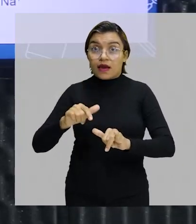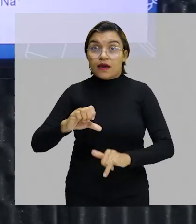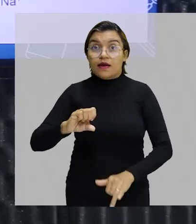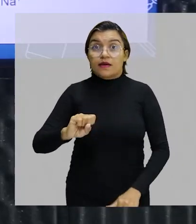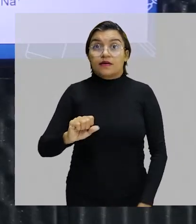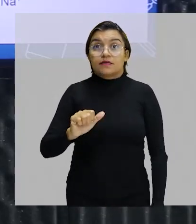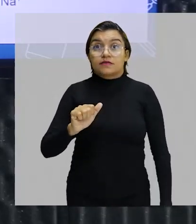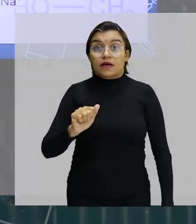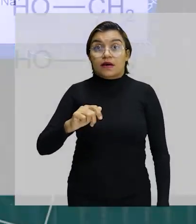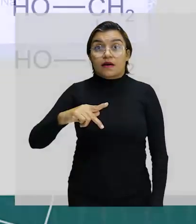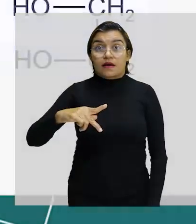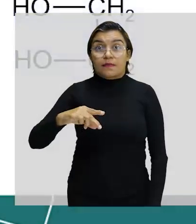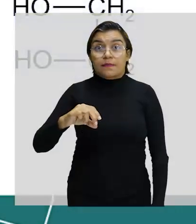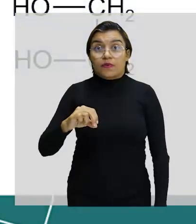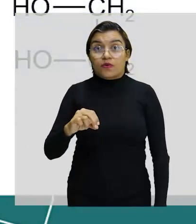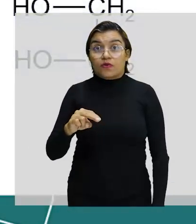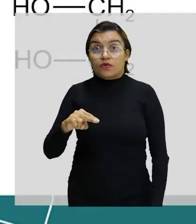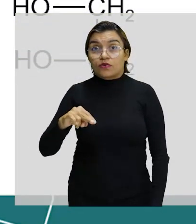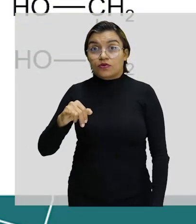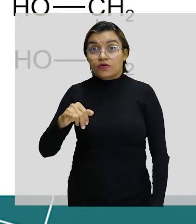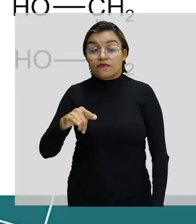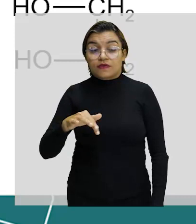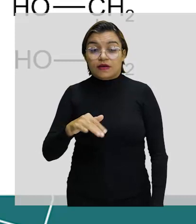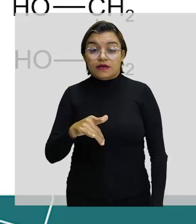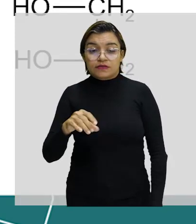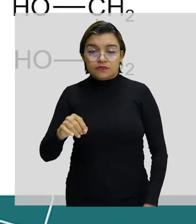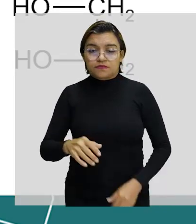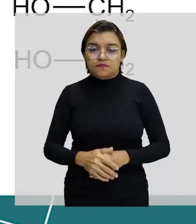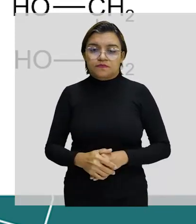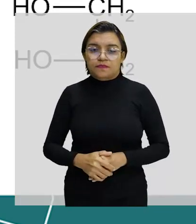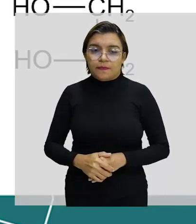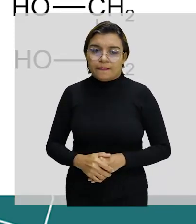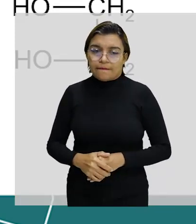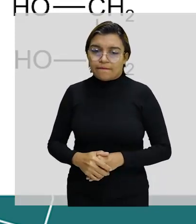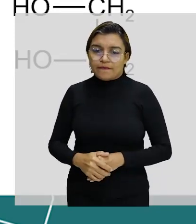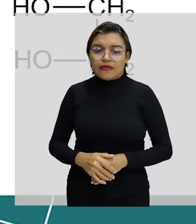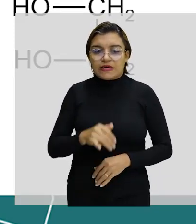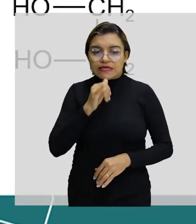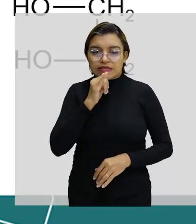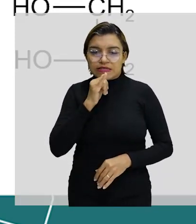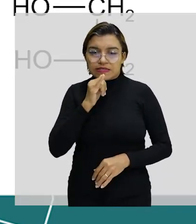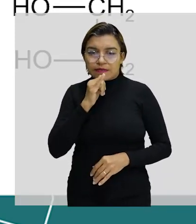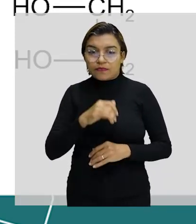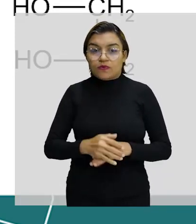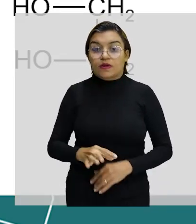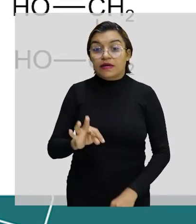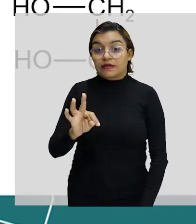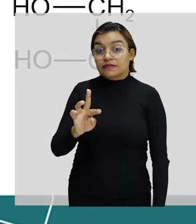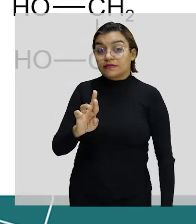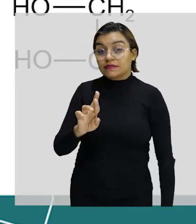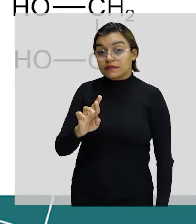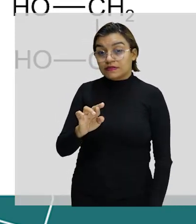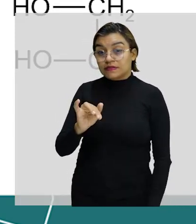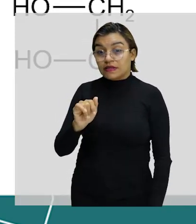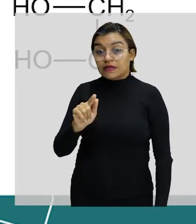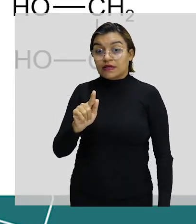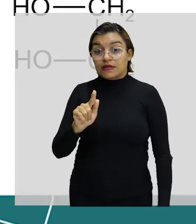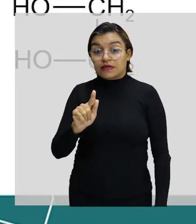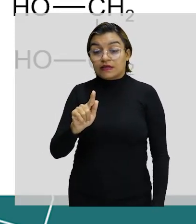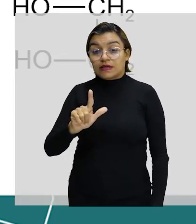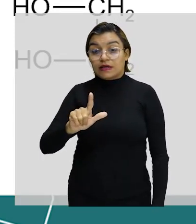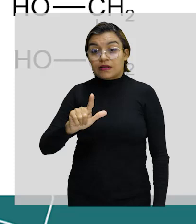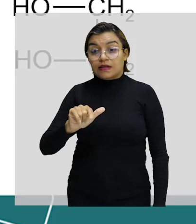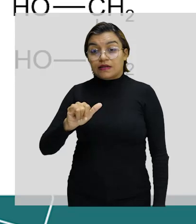saponificação. Bom, tendo o triéster ou triglicerídeo, beleza? Agora eu vou reagir